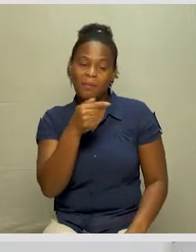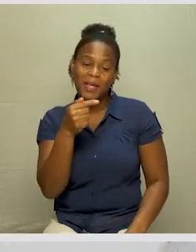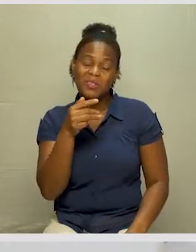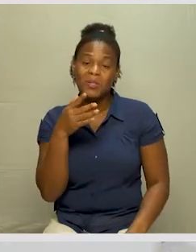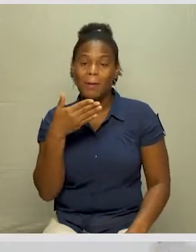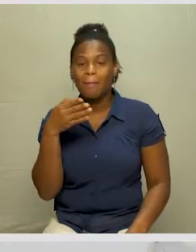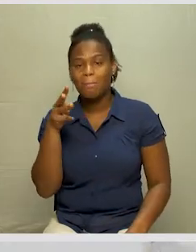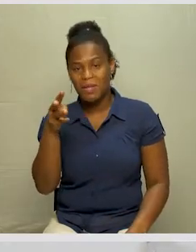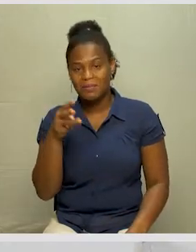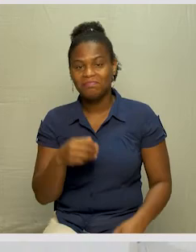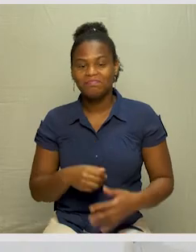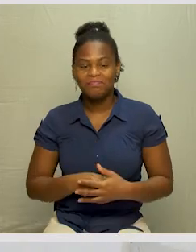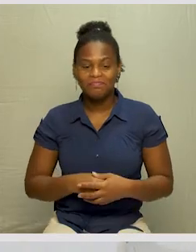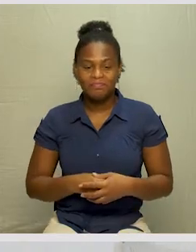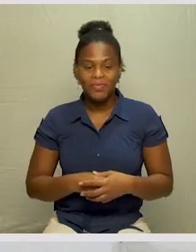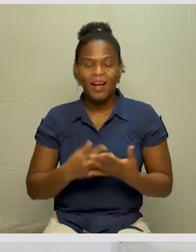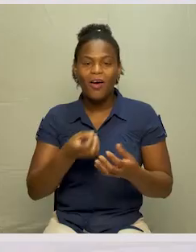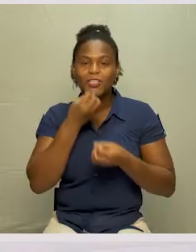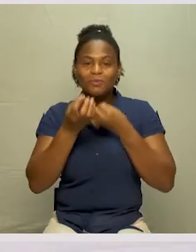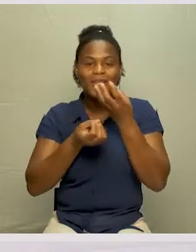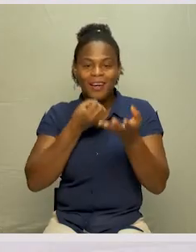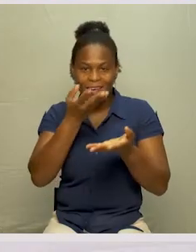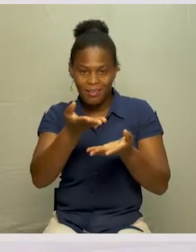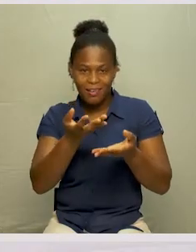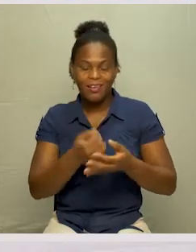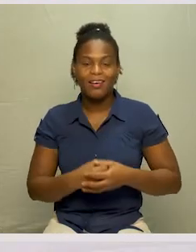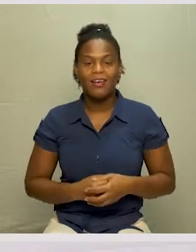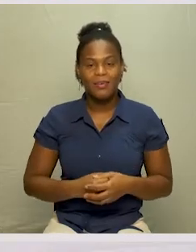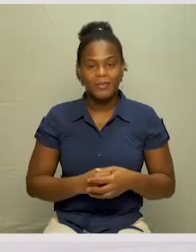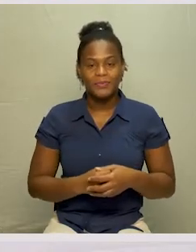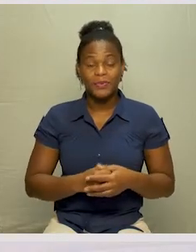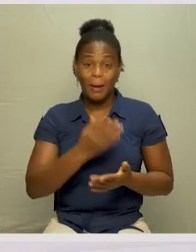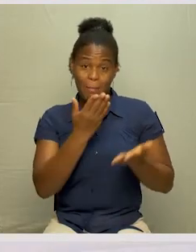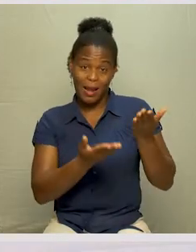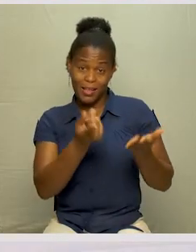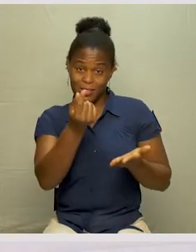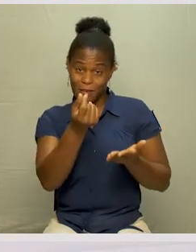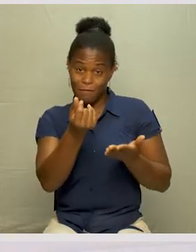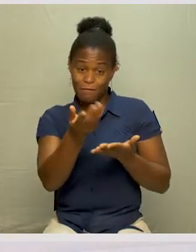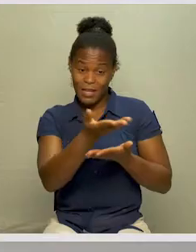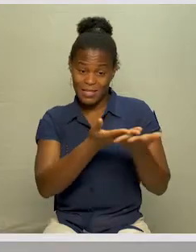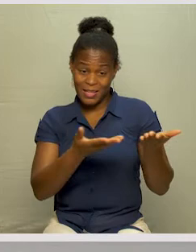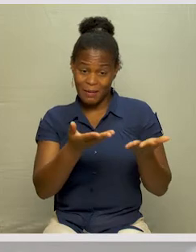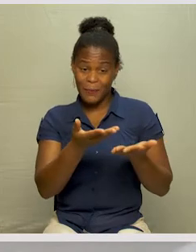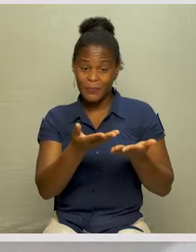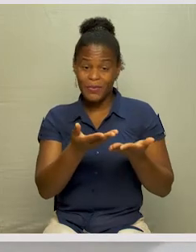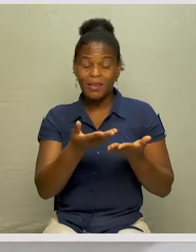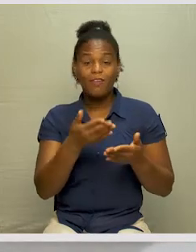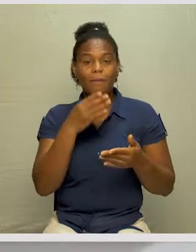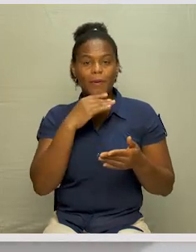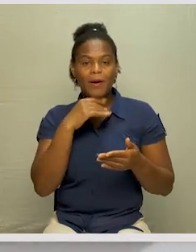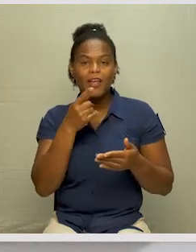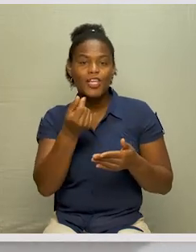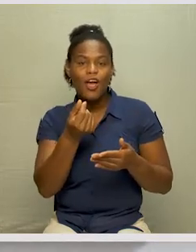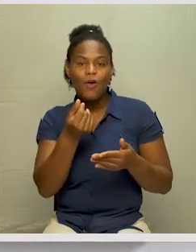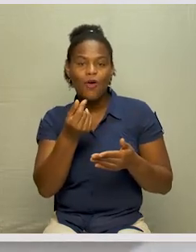menos 1.000. Agora vamos interpretar. Na balança financeira, crédito, como